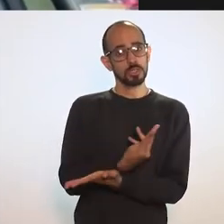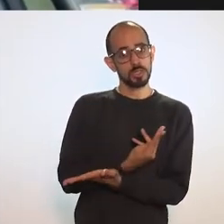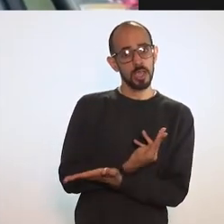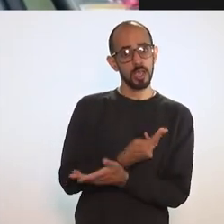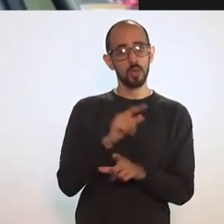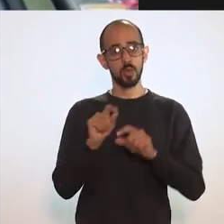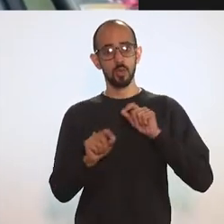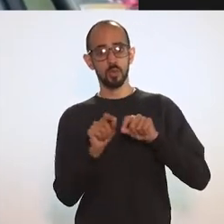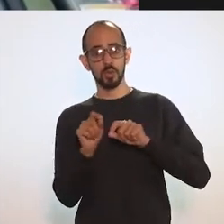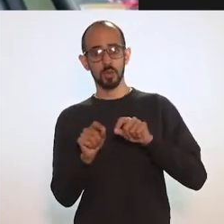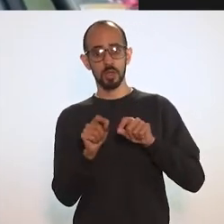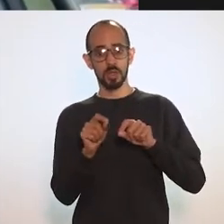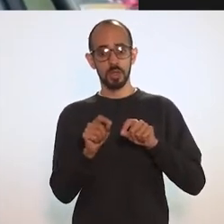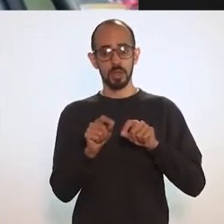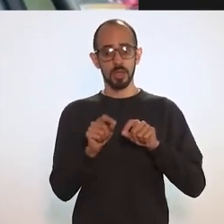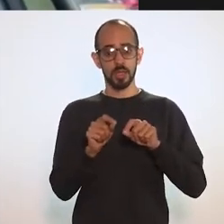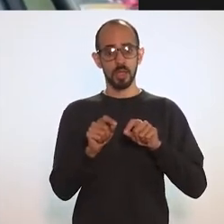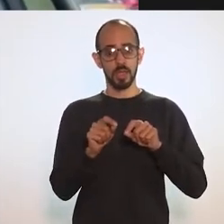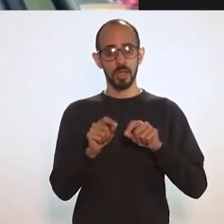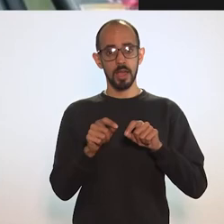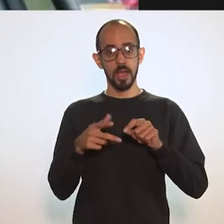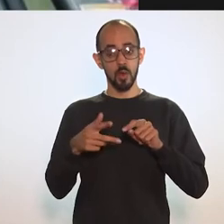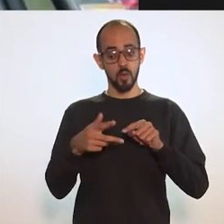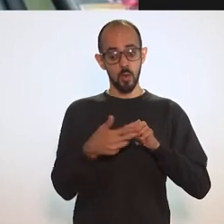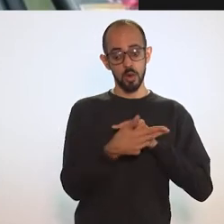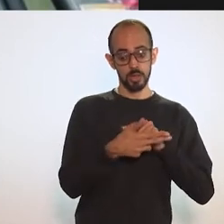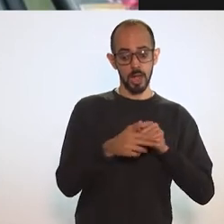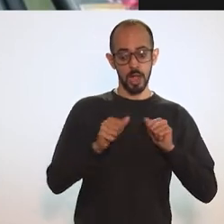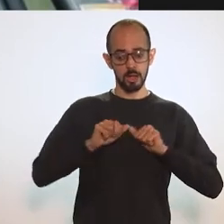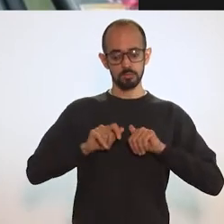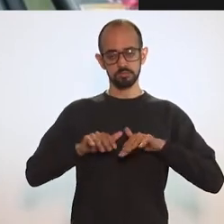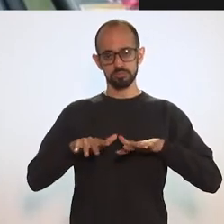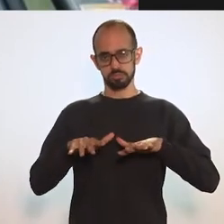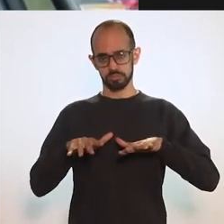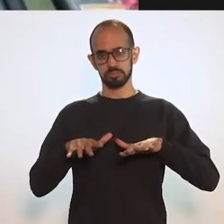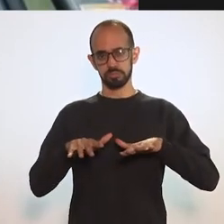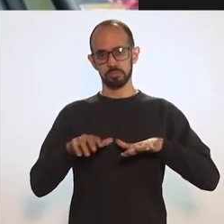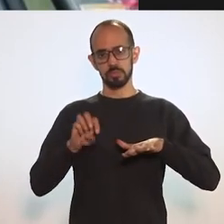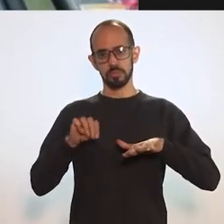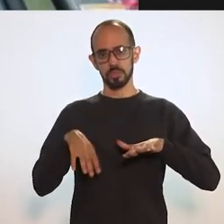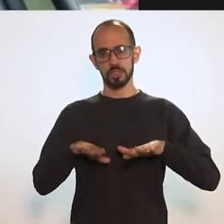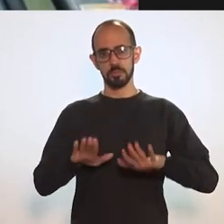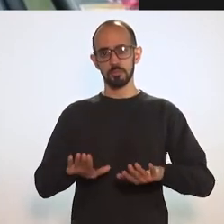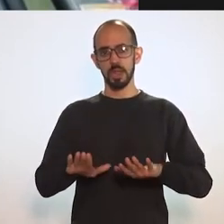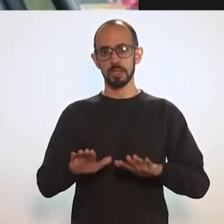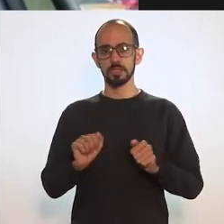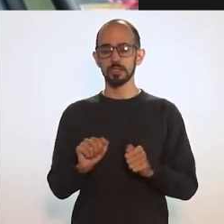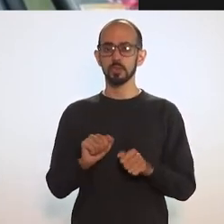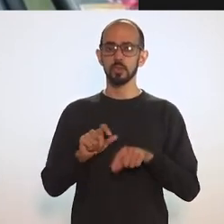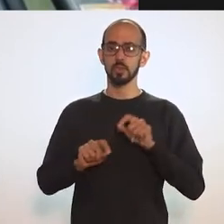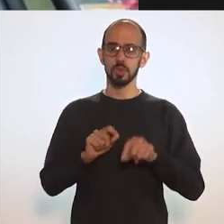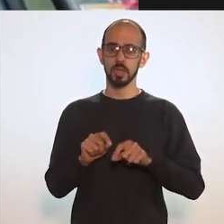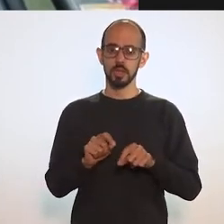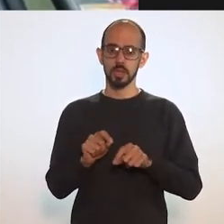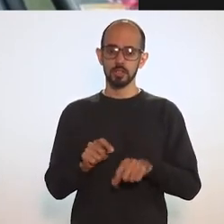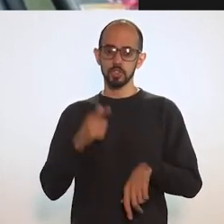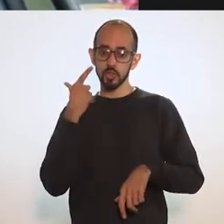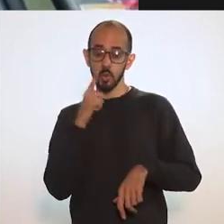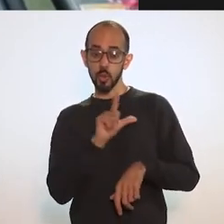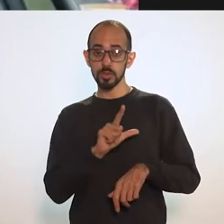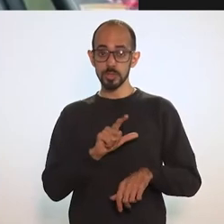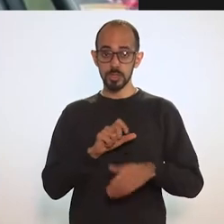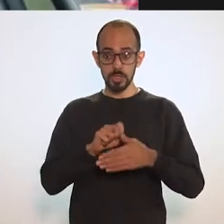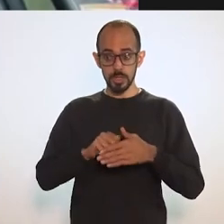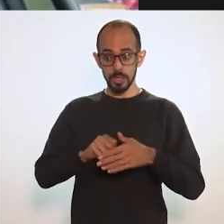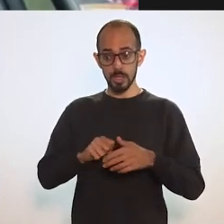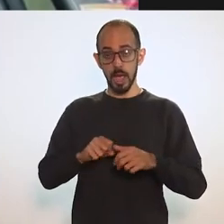em termos de interrupção de transmissão, tá? Mas, enfim, o simples fato de a gente conseguir ainda